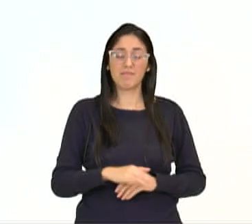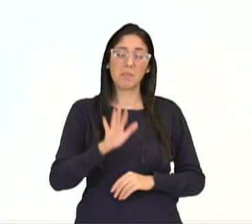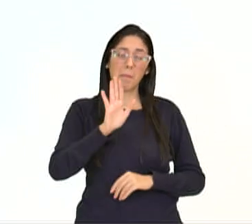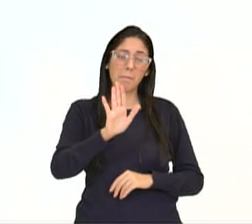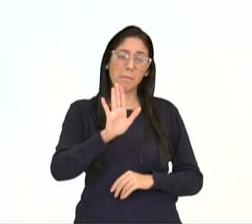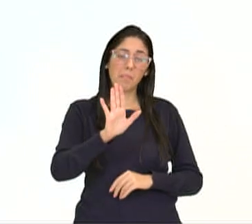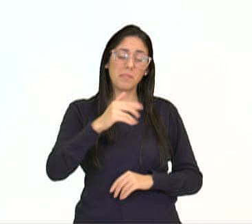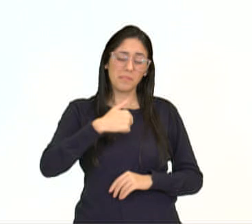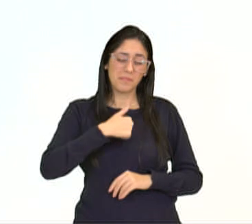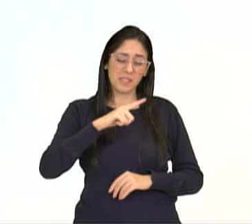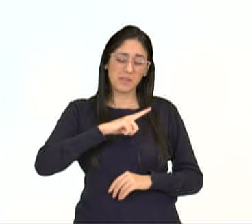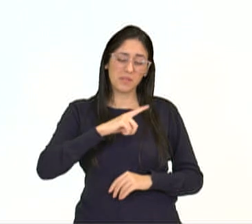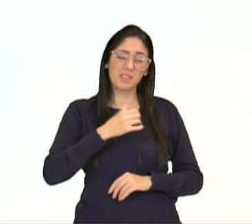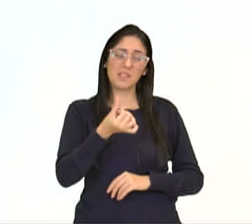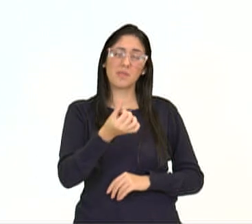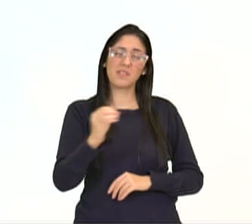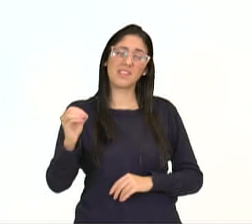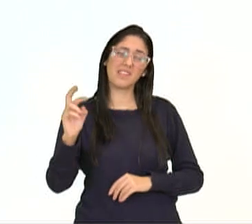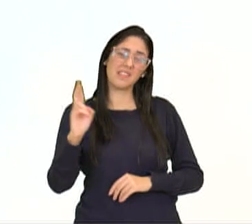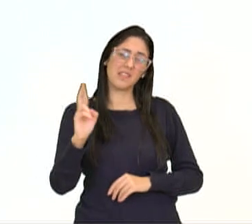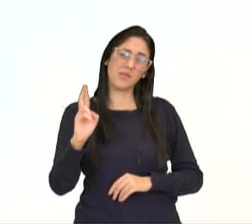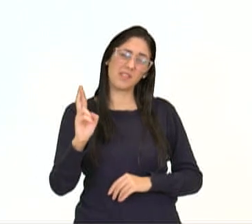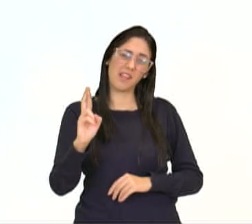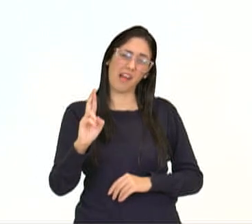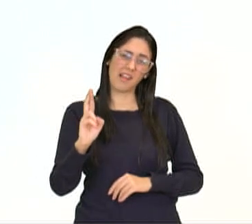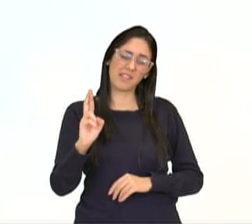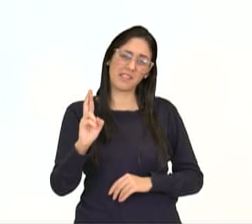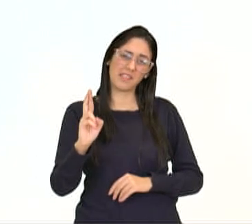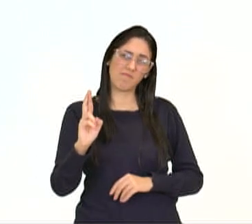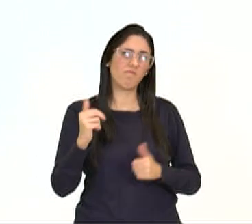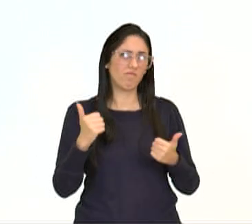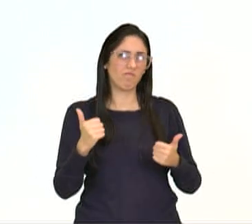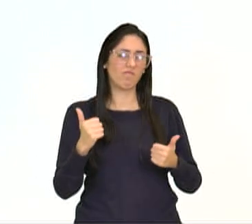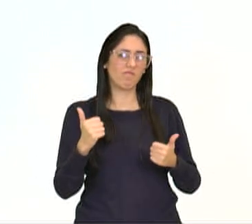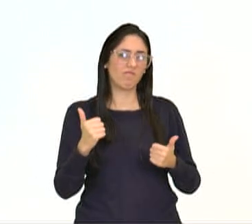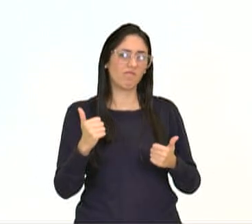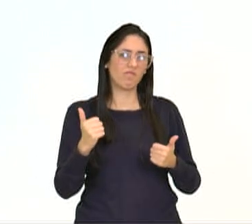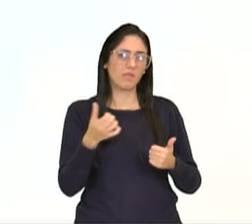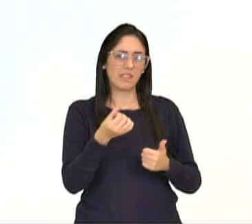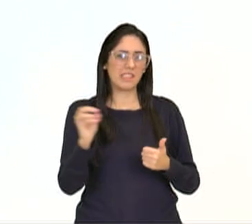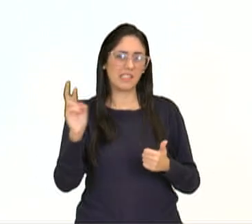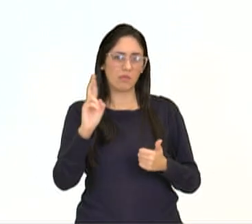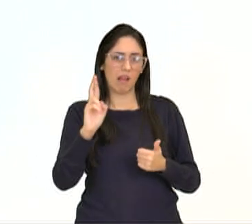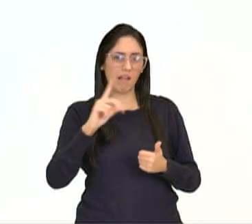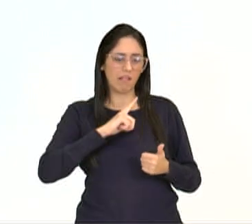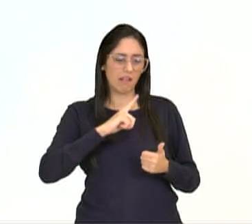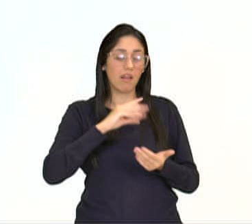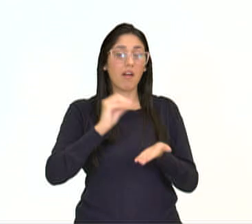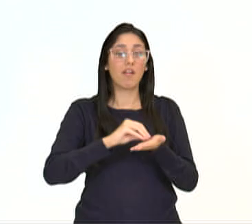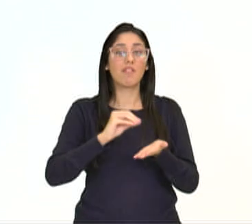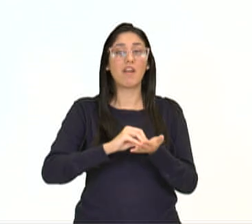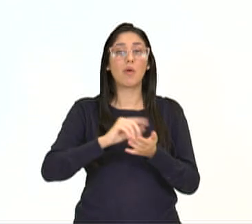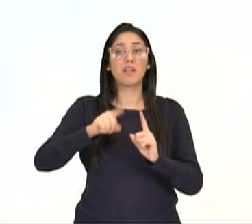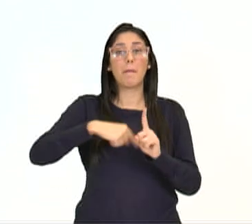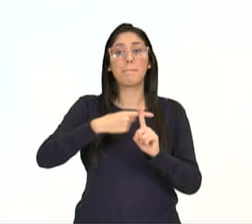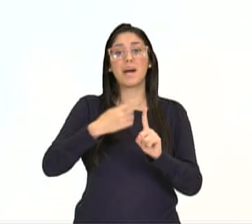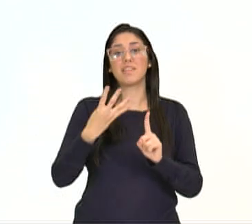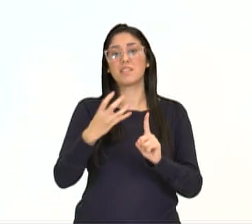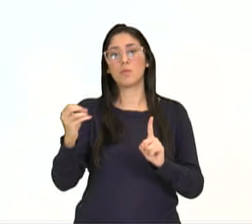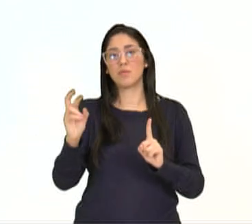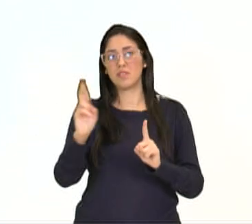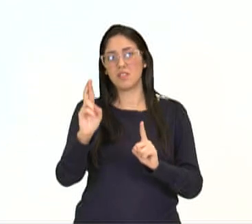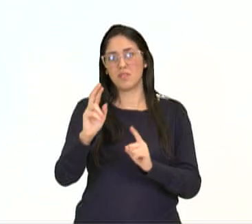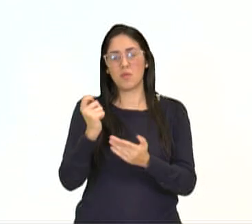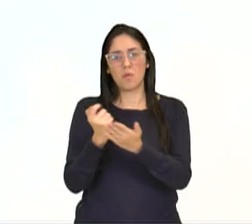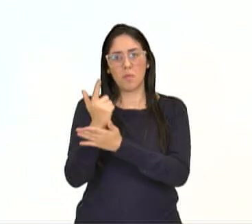tem R$ 600, já tem R$ 600 guardado. Ou seja, faltam R$ 400 para você comprar esse produto de informática que